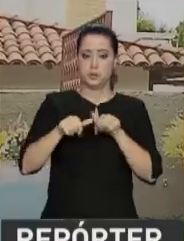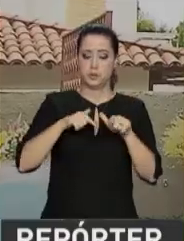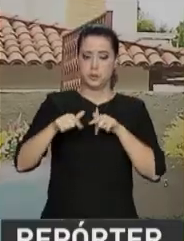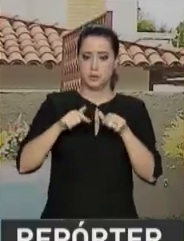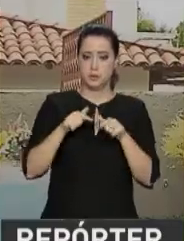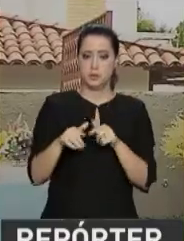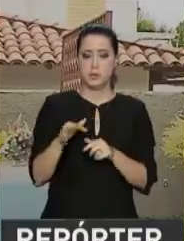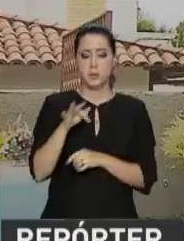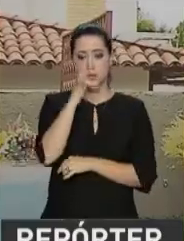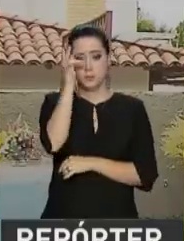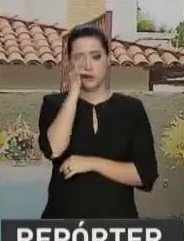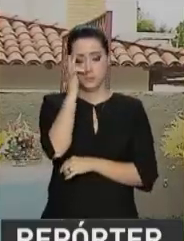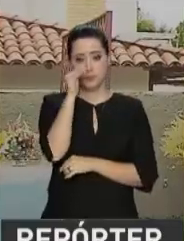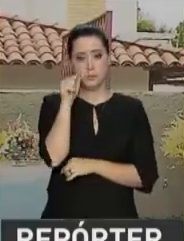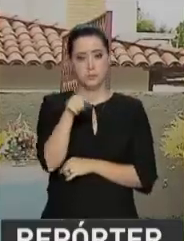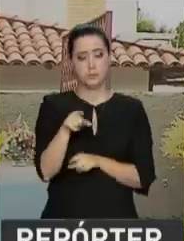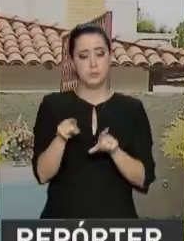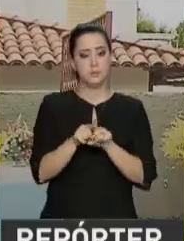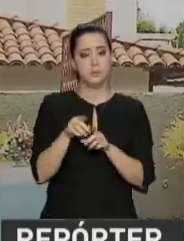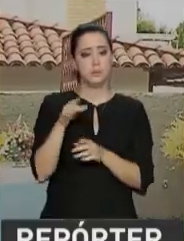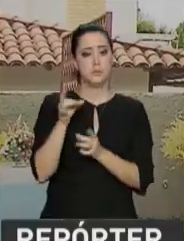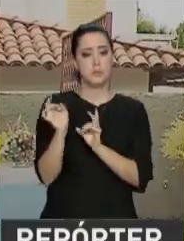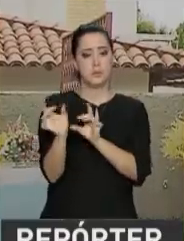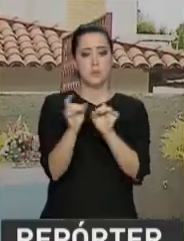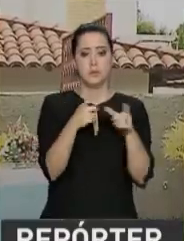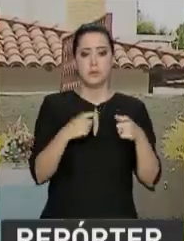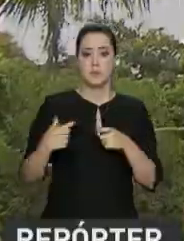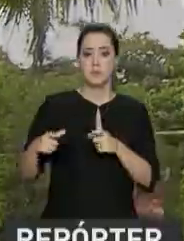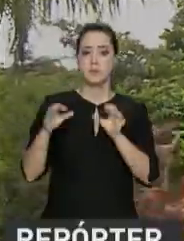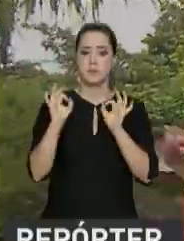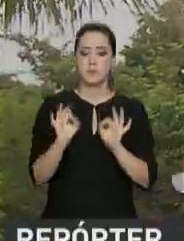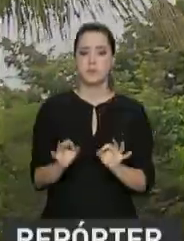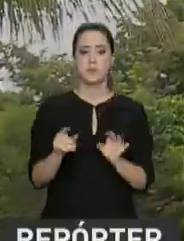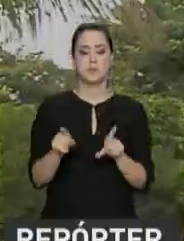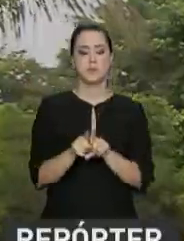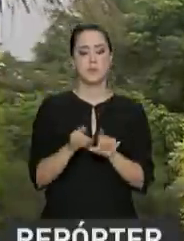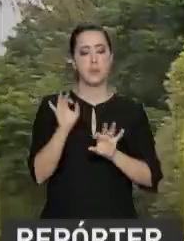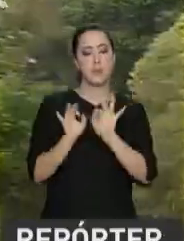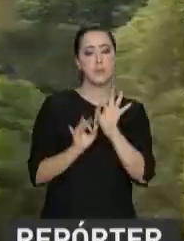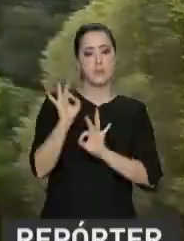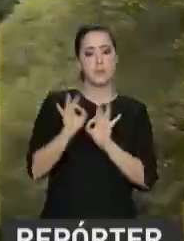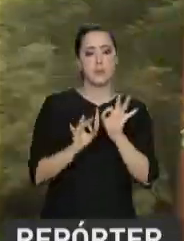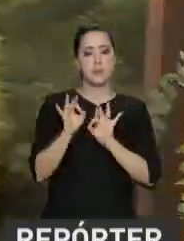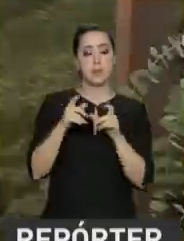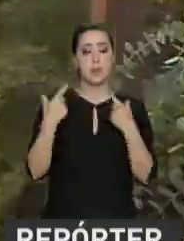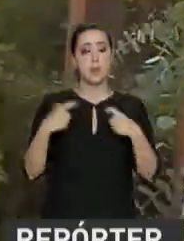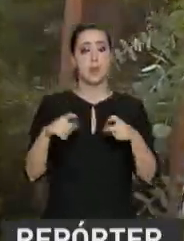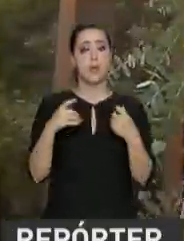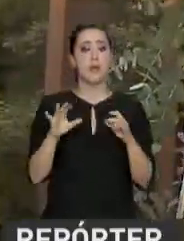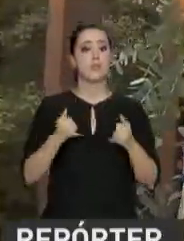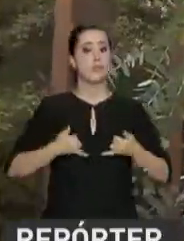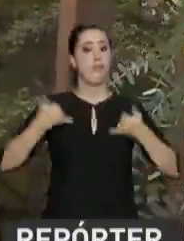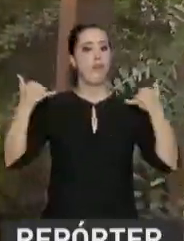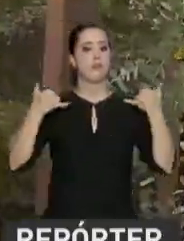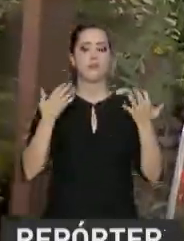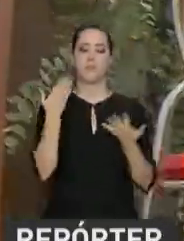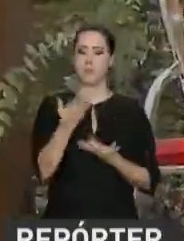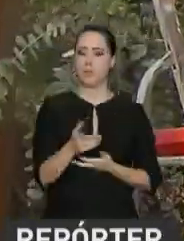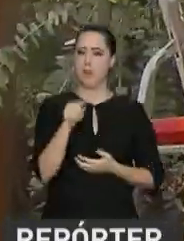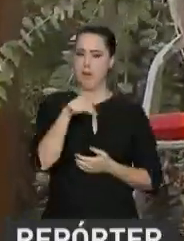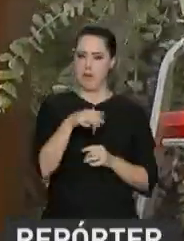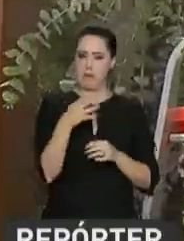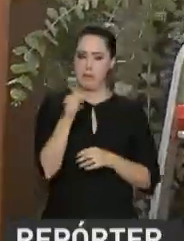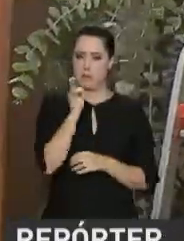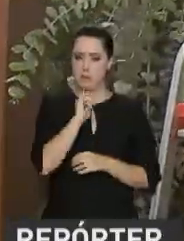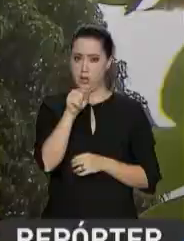o ramo de floriculturas além das vendas em pontos fixos também prepara decorações para festas esta vai ser